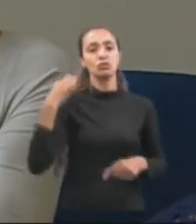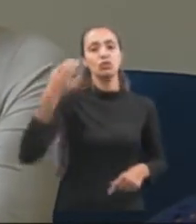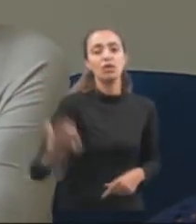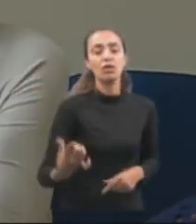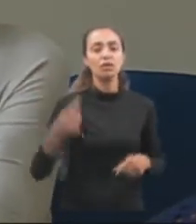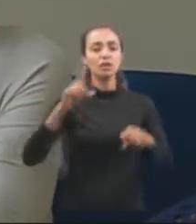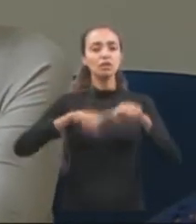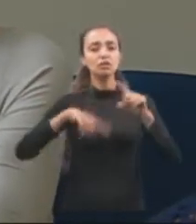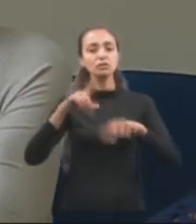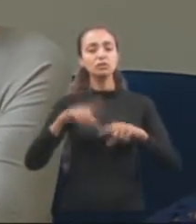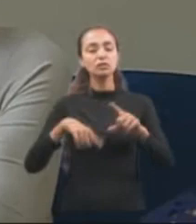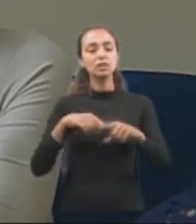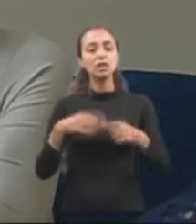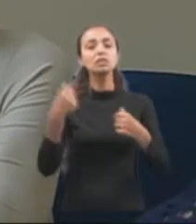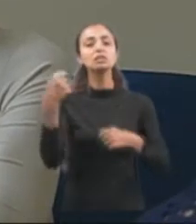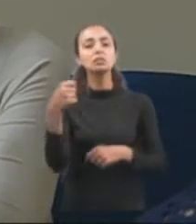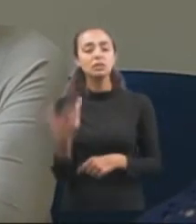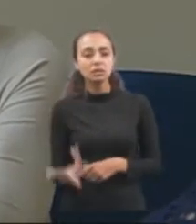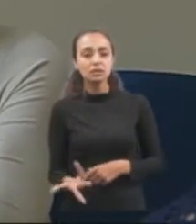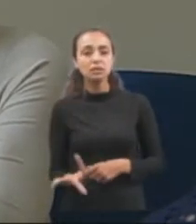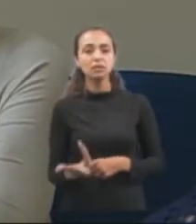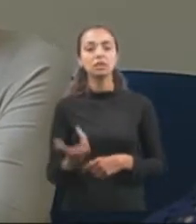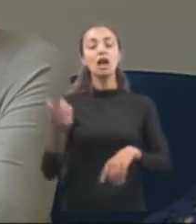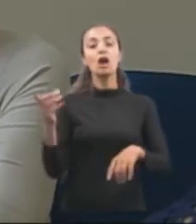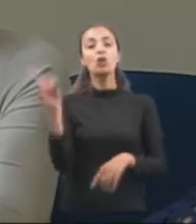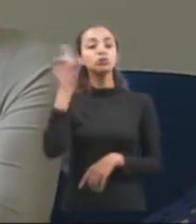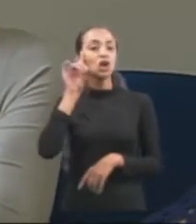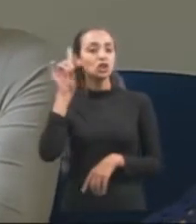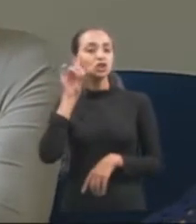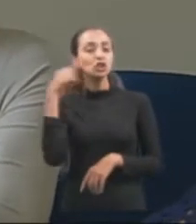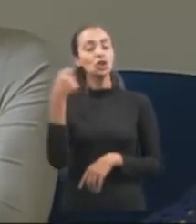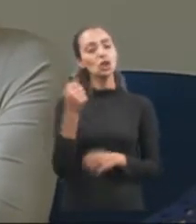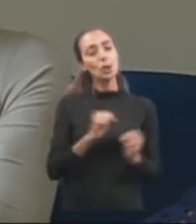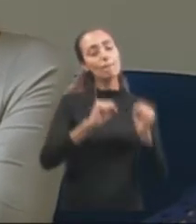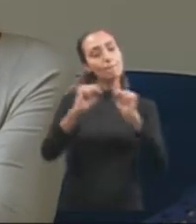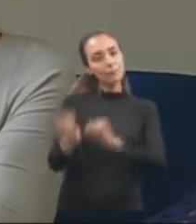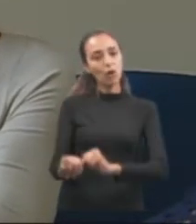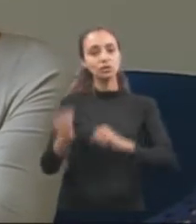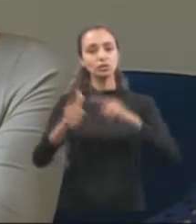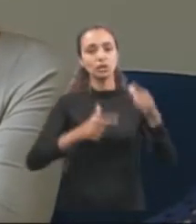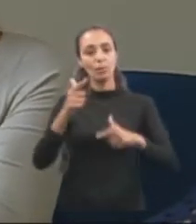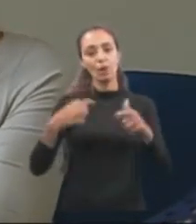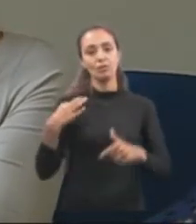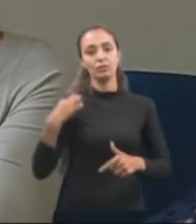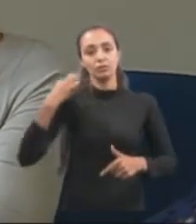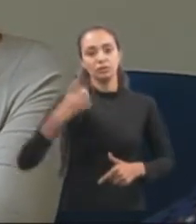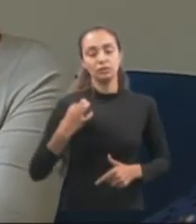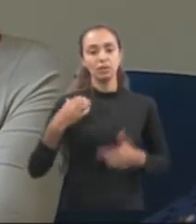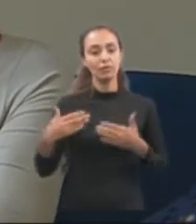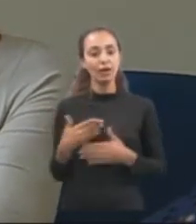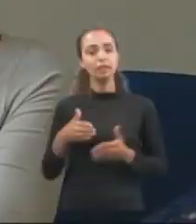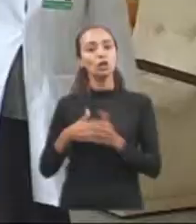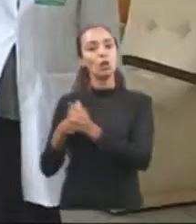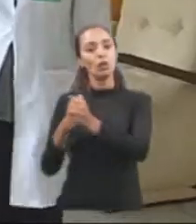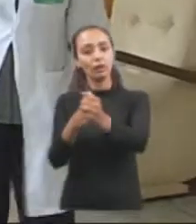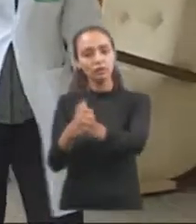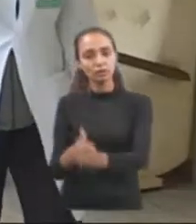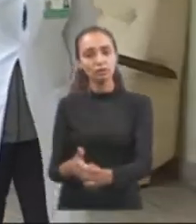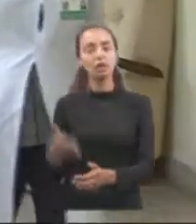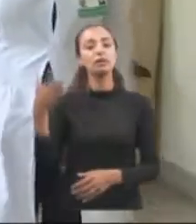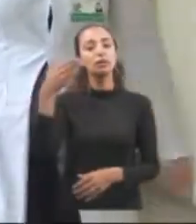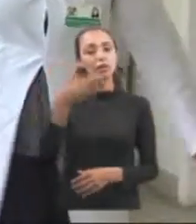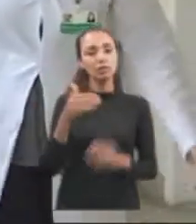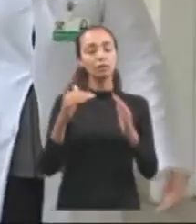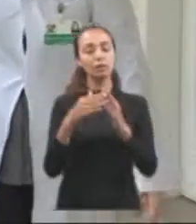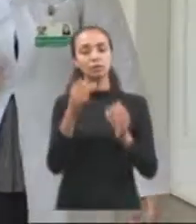para qual dia, disponibilidade que a pessoa tenha ir lá. Então eles vão orientar e vão encaminhar a pessoa para cá.